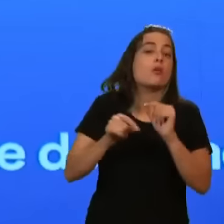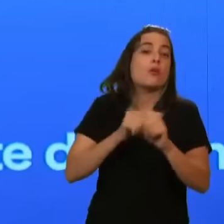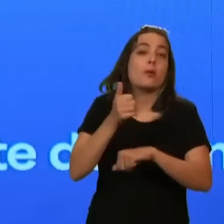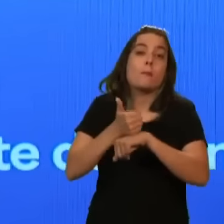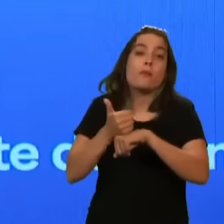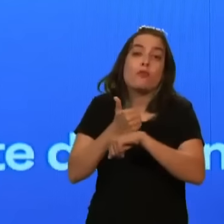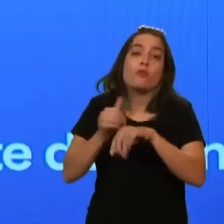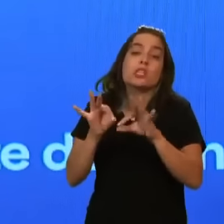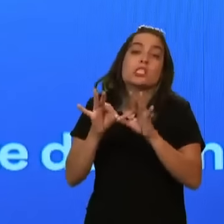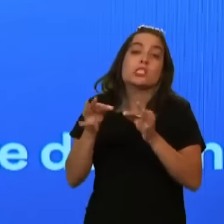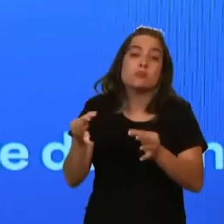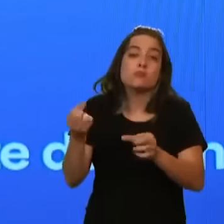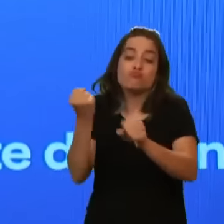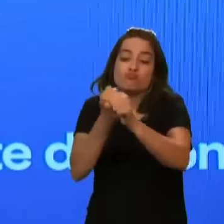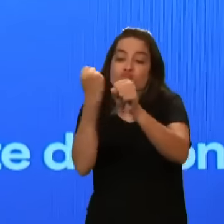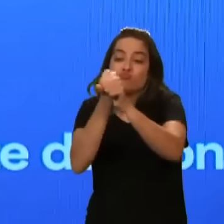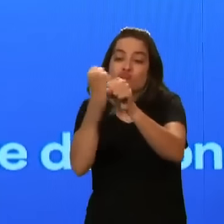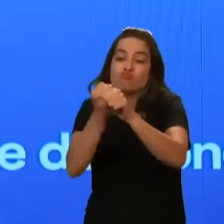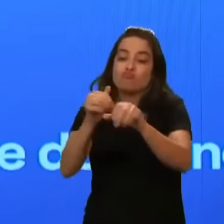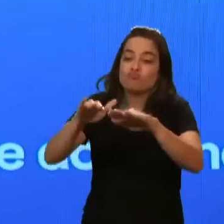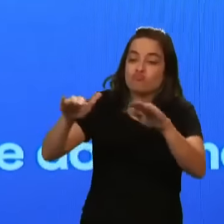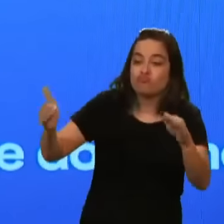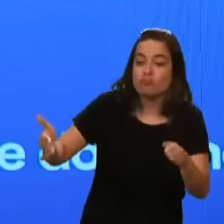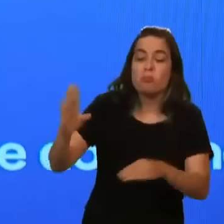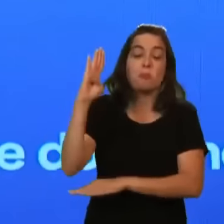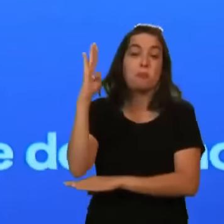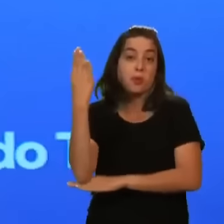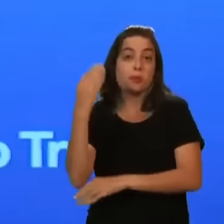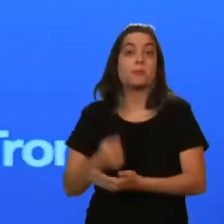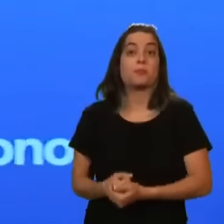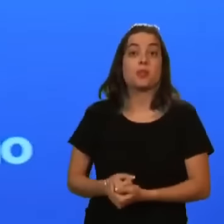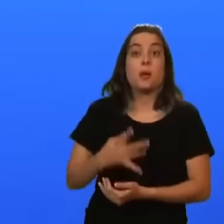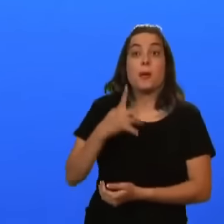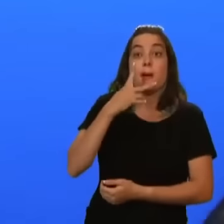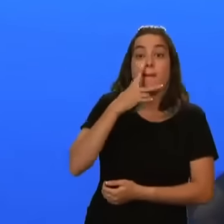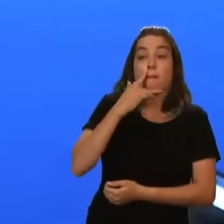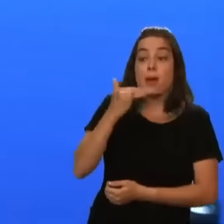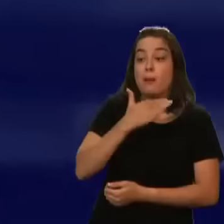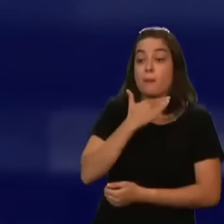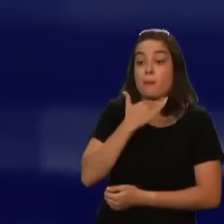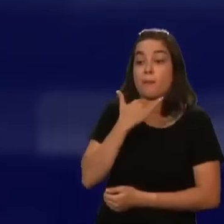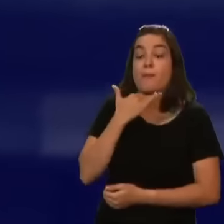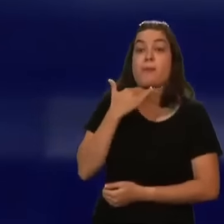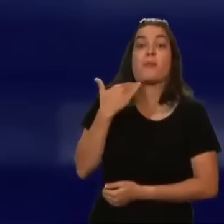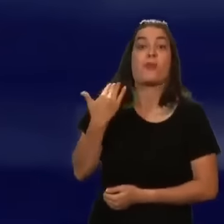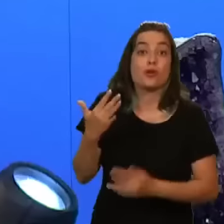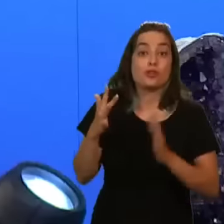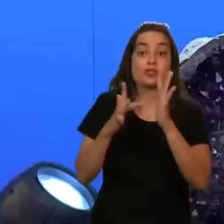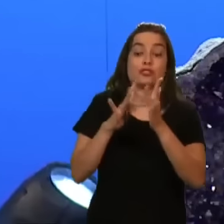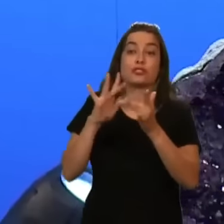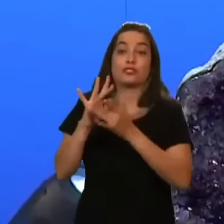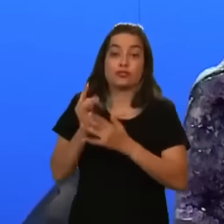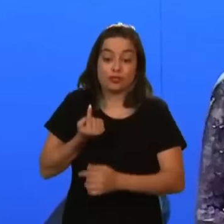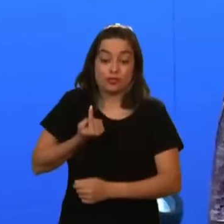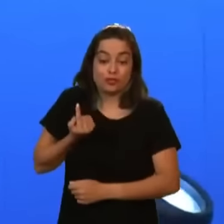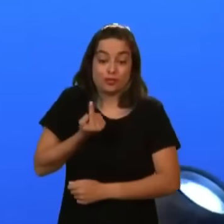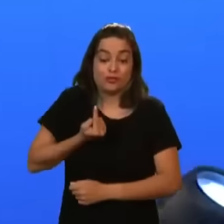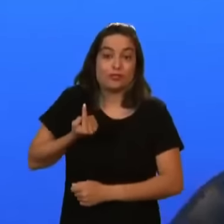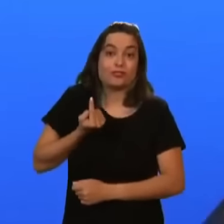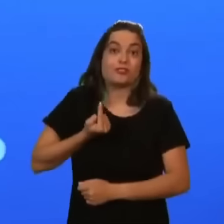de um carpinteiro. E o pai dele morreu. Ele ficou órfão. Jesus foi um menino